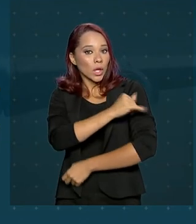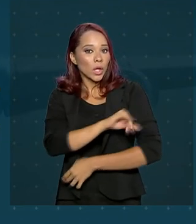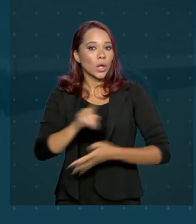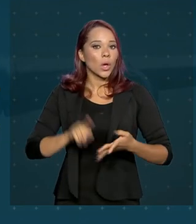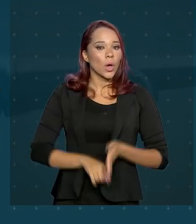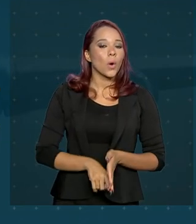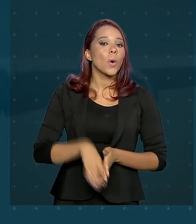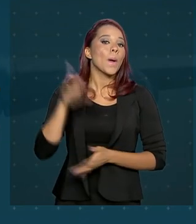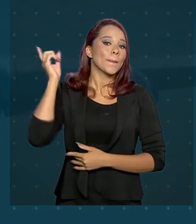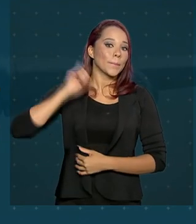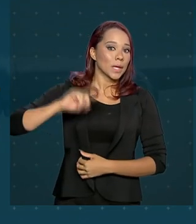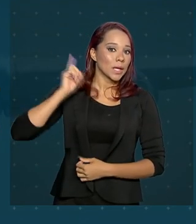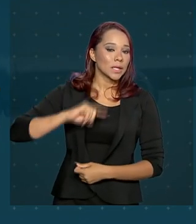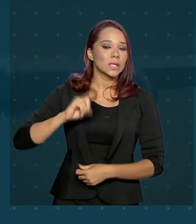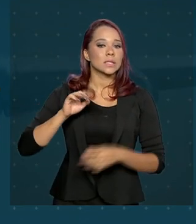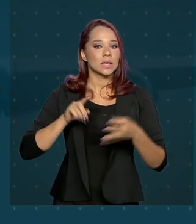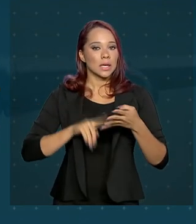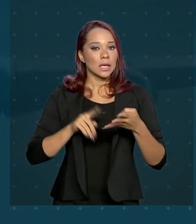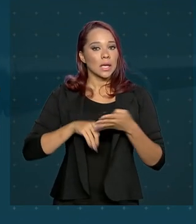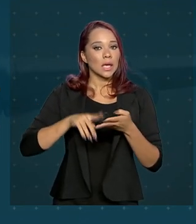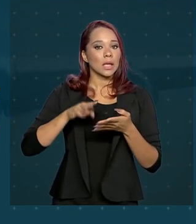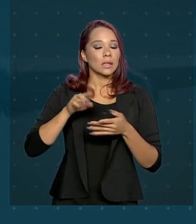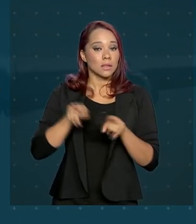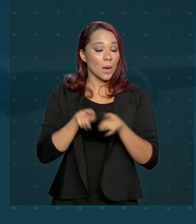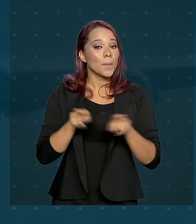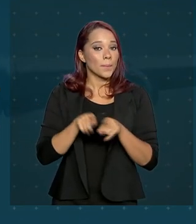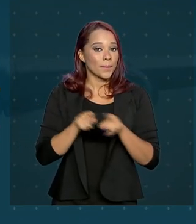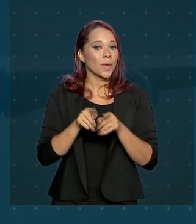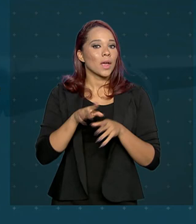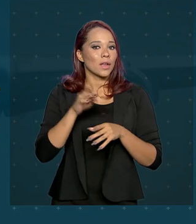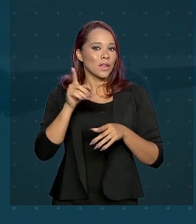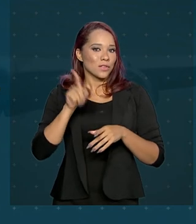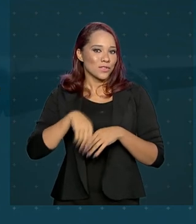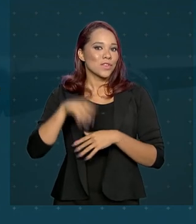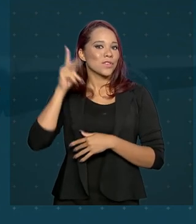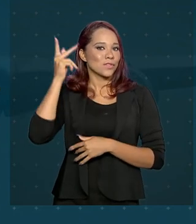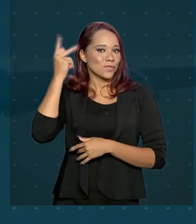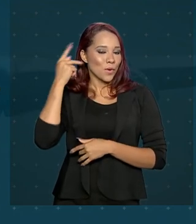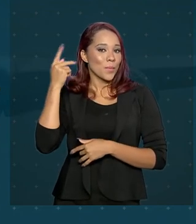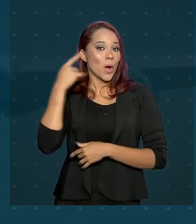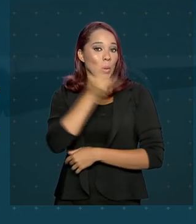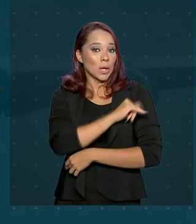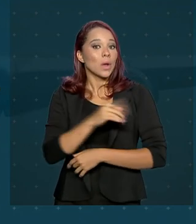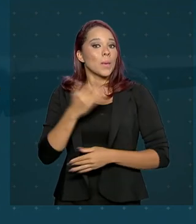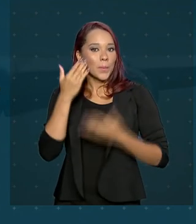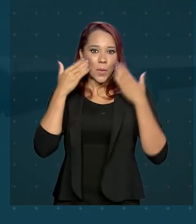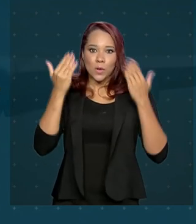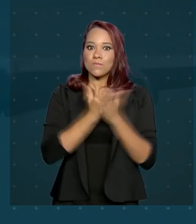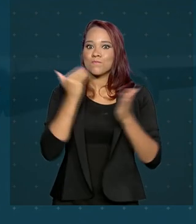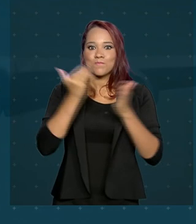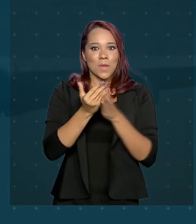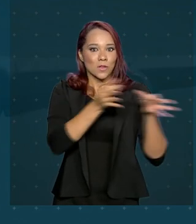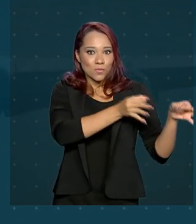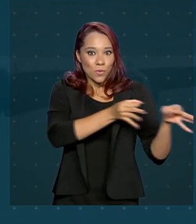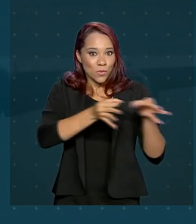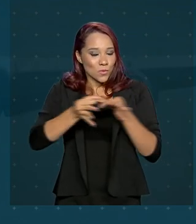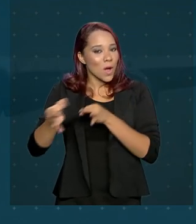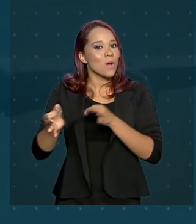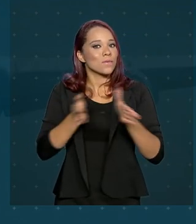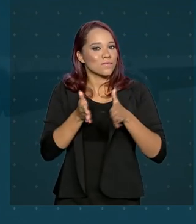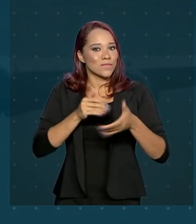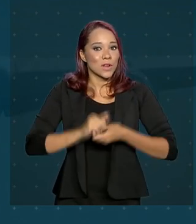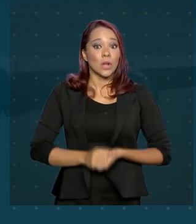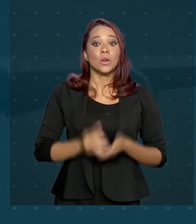Horizonte, em Minas Gerais e Santos Dumont, também na capital fluminense, aparecem entre os mais pontuais da categoria médio.